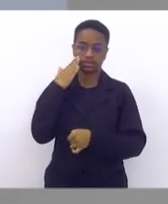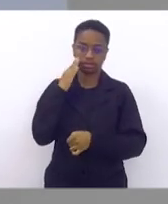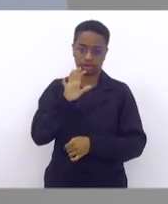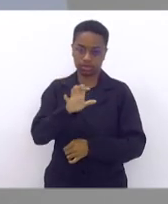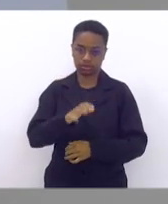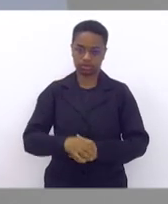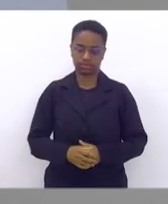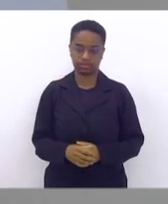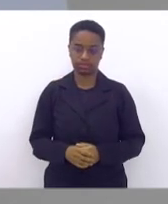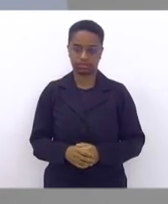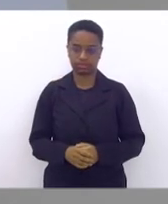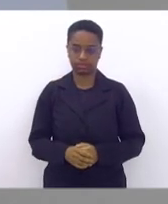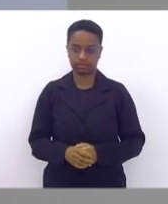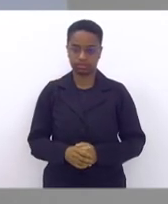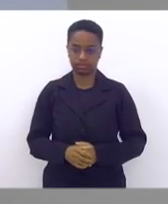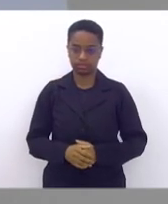É,